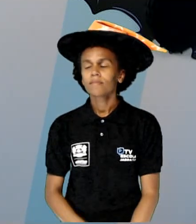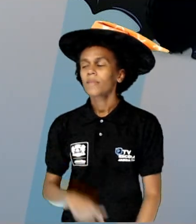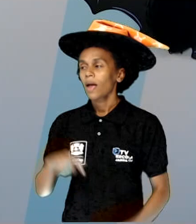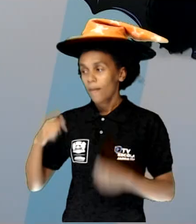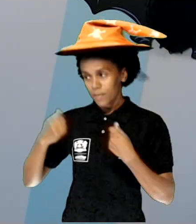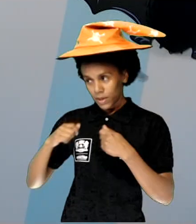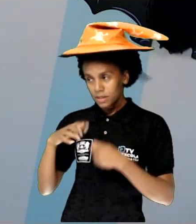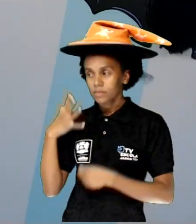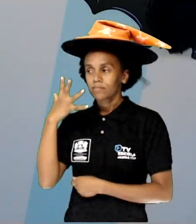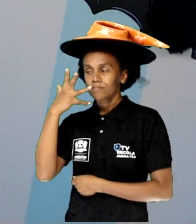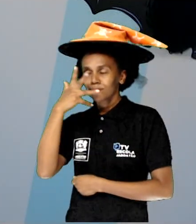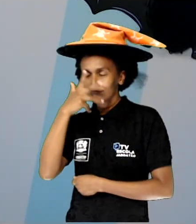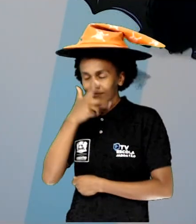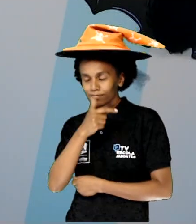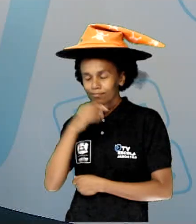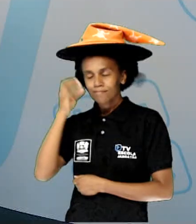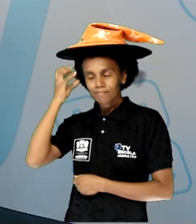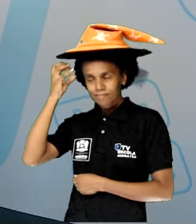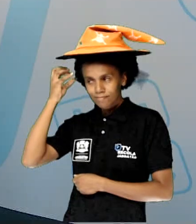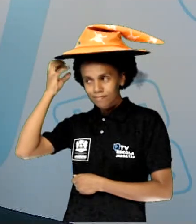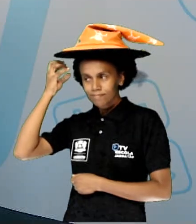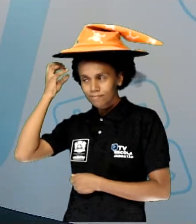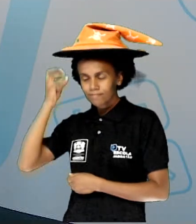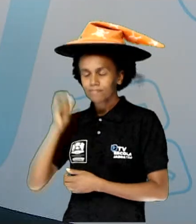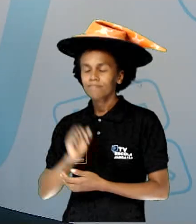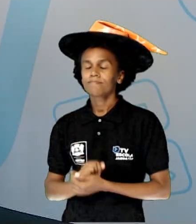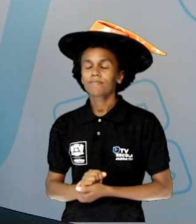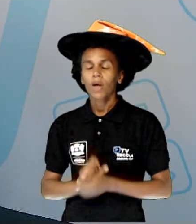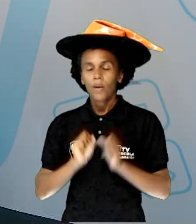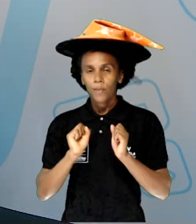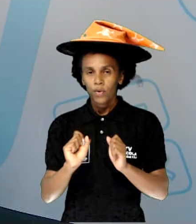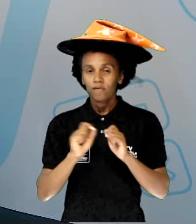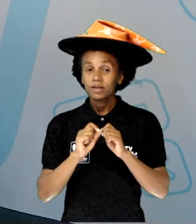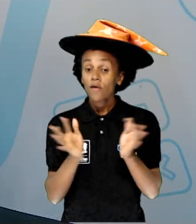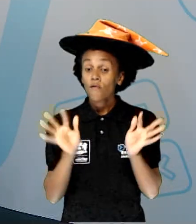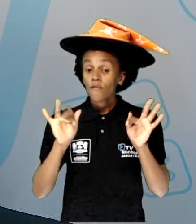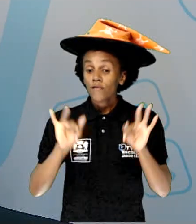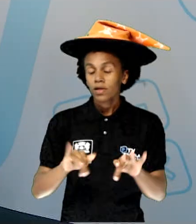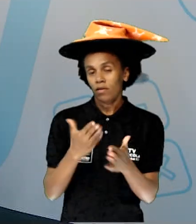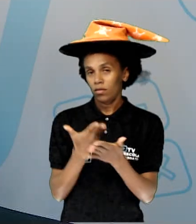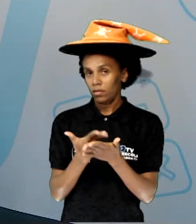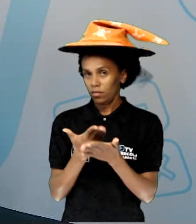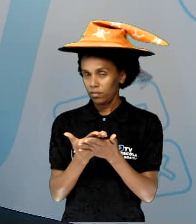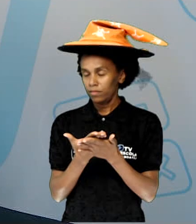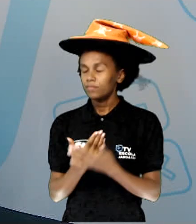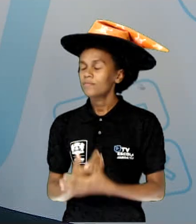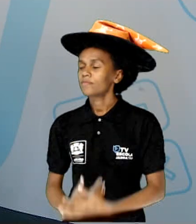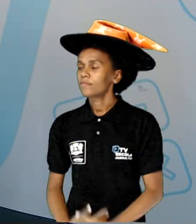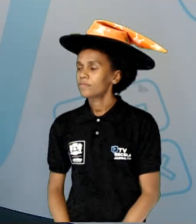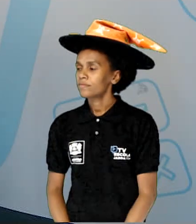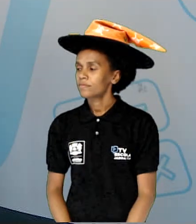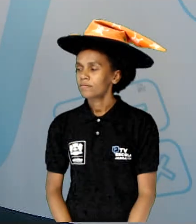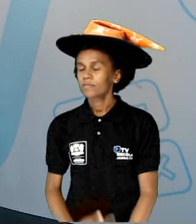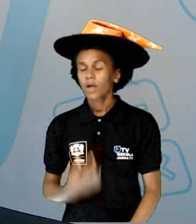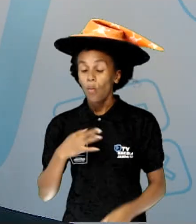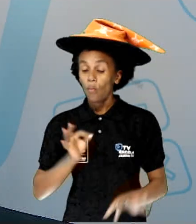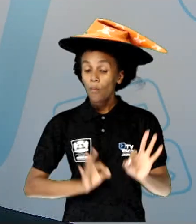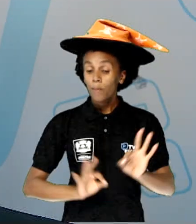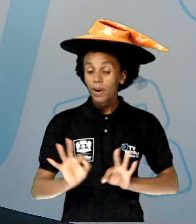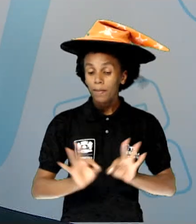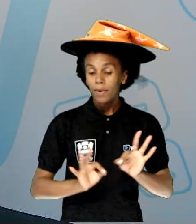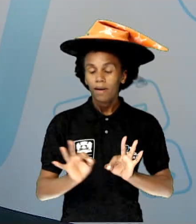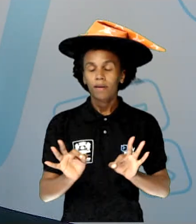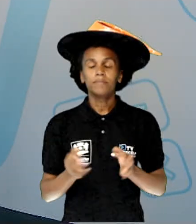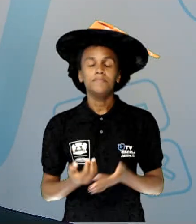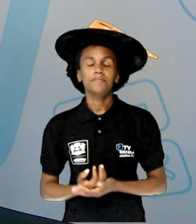você for fazer a sua pode deixar para fazer só no final da aula tá bom pitombinha que enquanto isso eu já vou preparando aqui